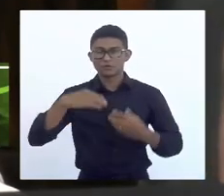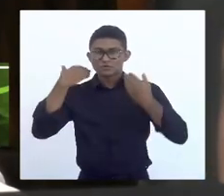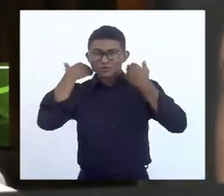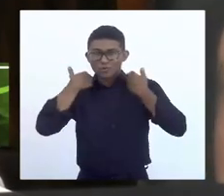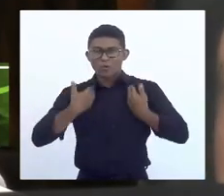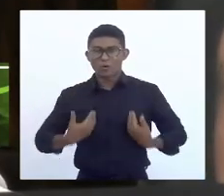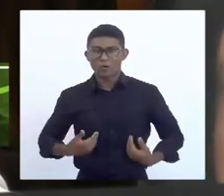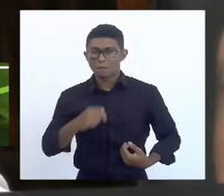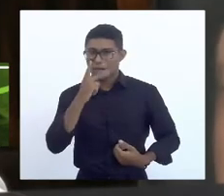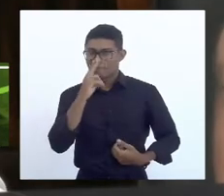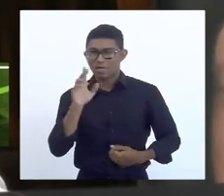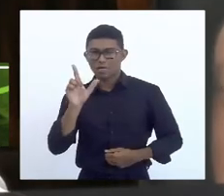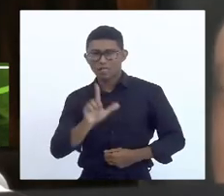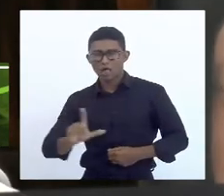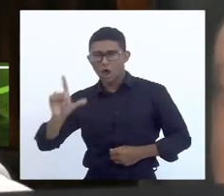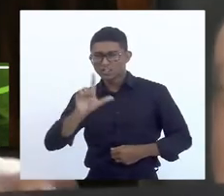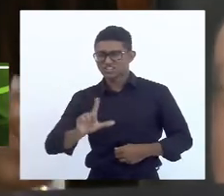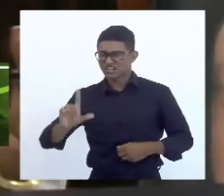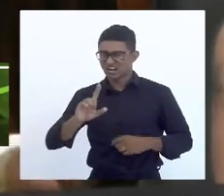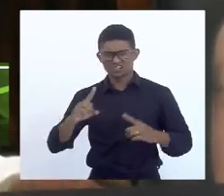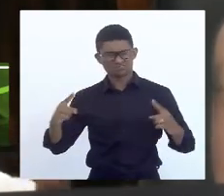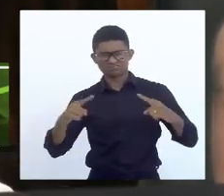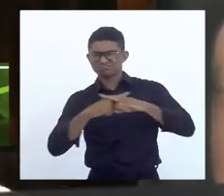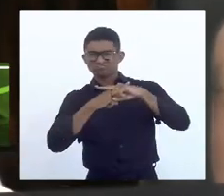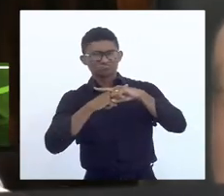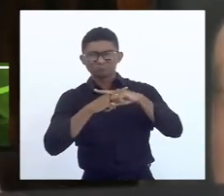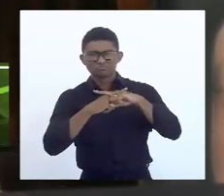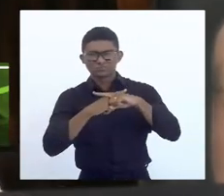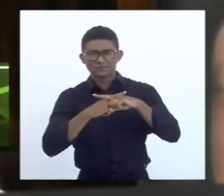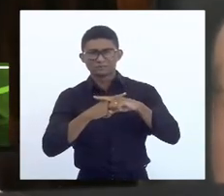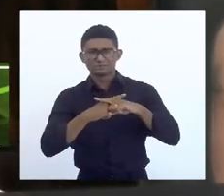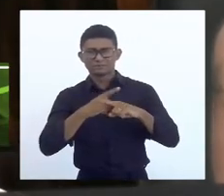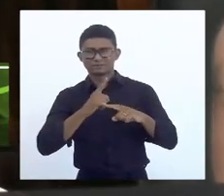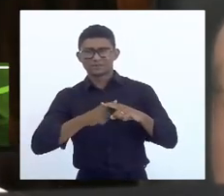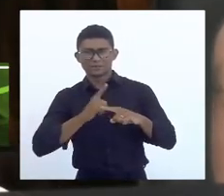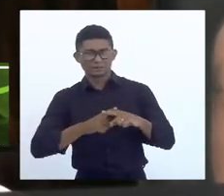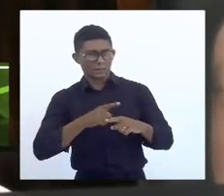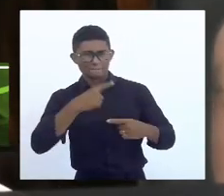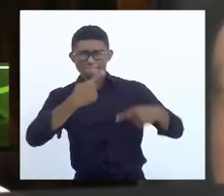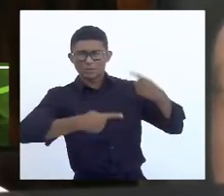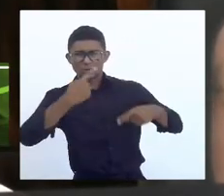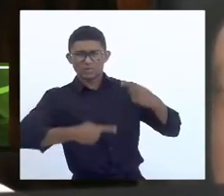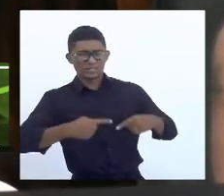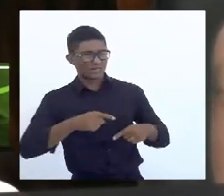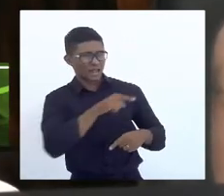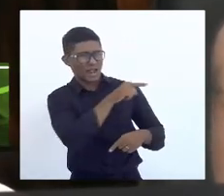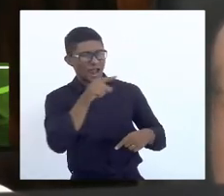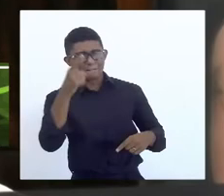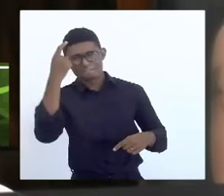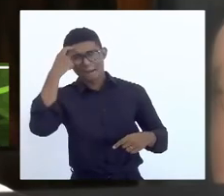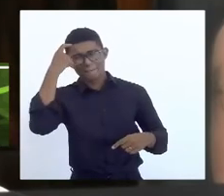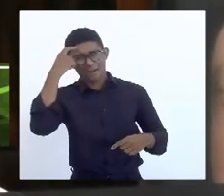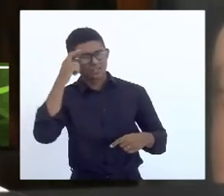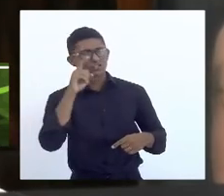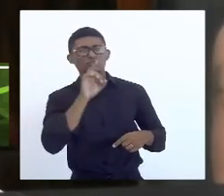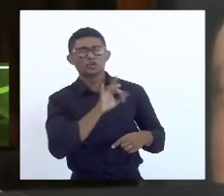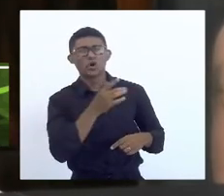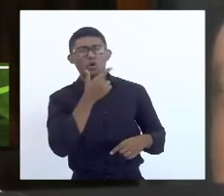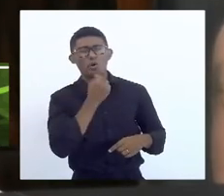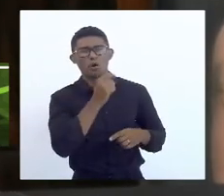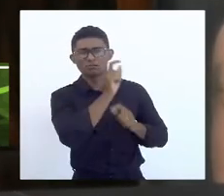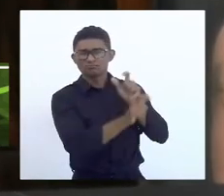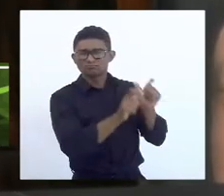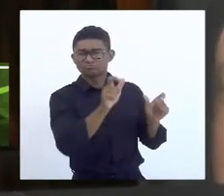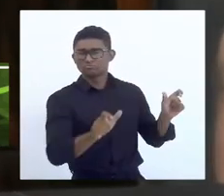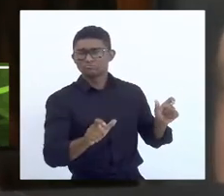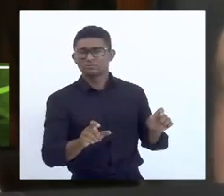lógicas marcantes da política pensada pelo patriarcado brasileiro, ainda é um Brasil que, há menos